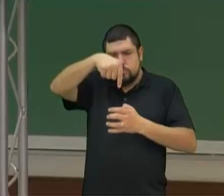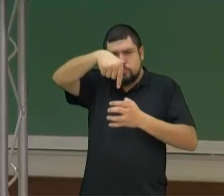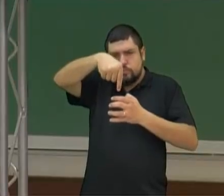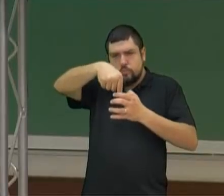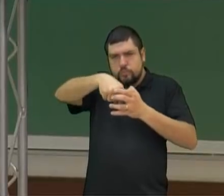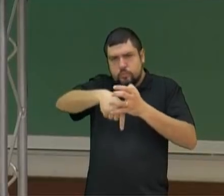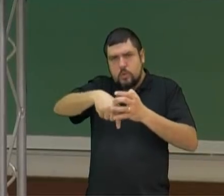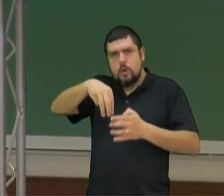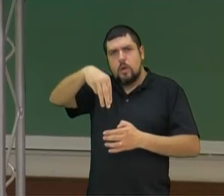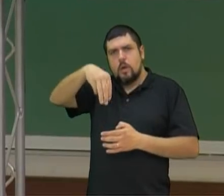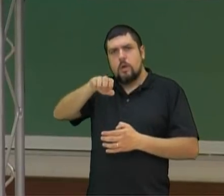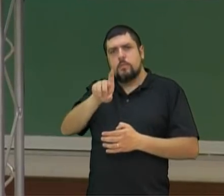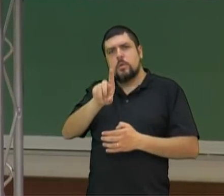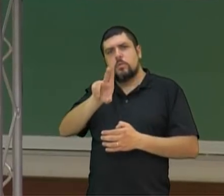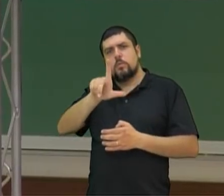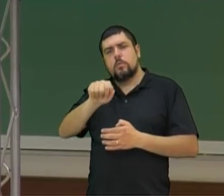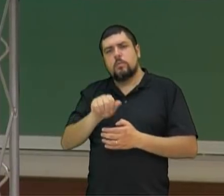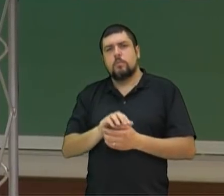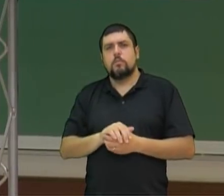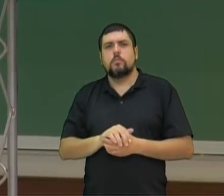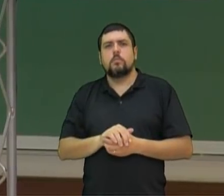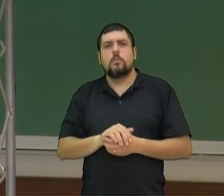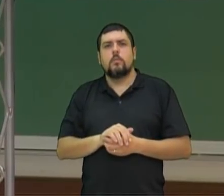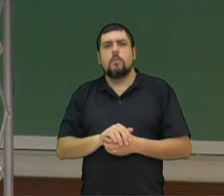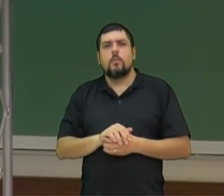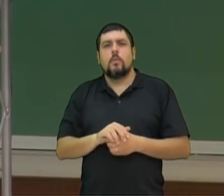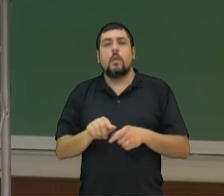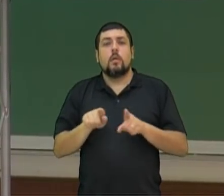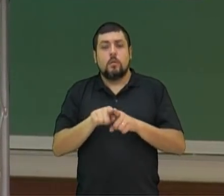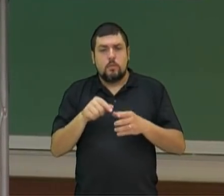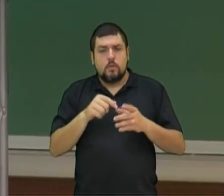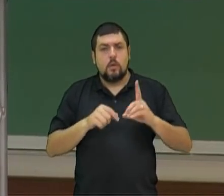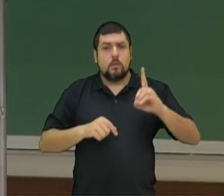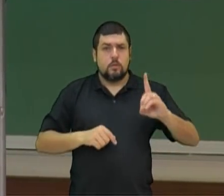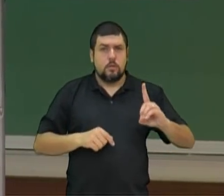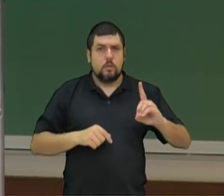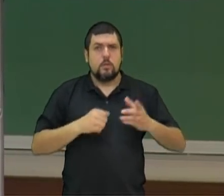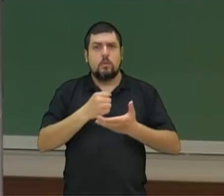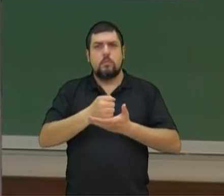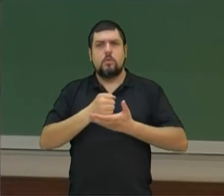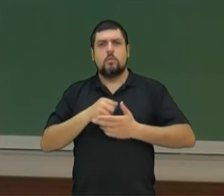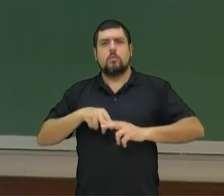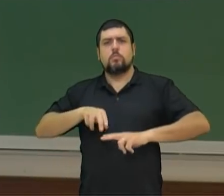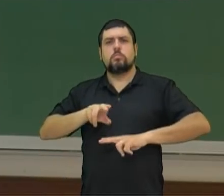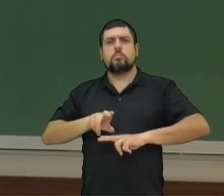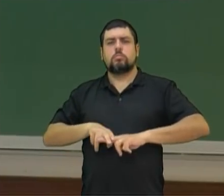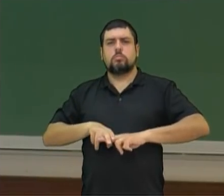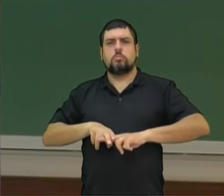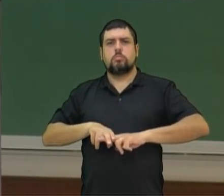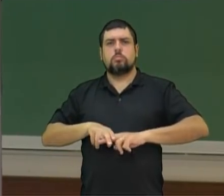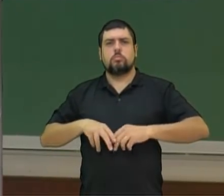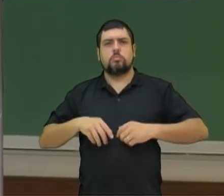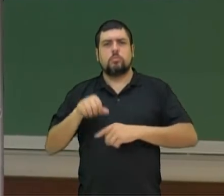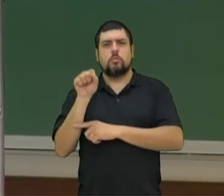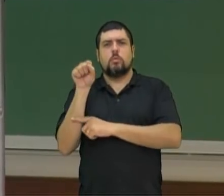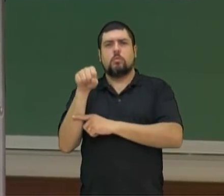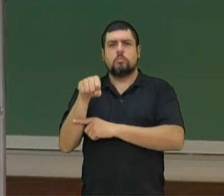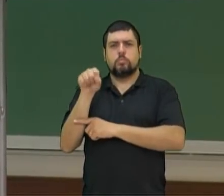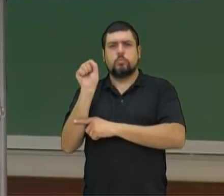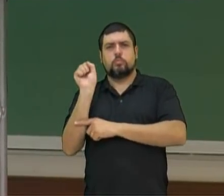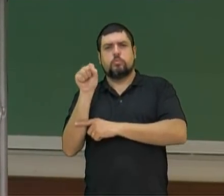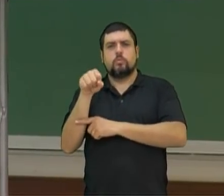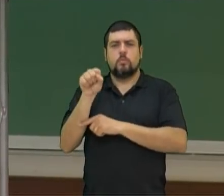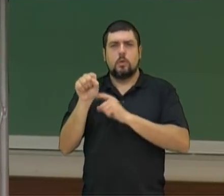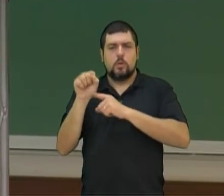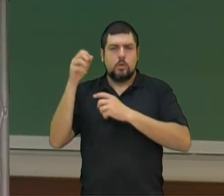aulas. E a letra C ajuda a manter a minha postura ereta, né? Então, se eu sentar, eu tenho que ficar retinho, a minha coluna que me